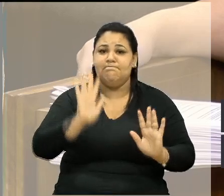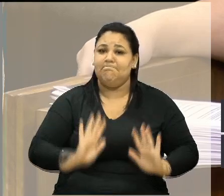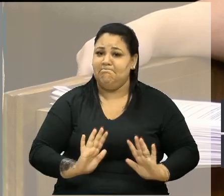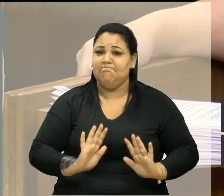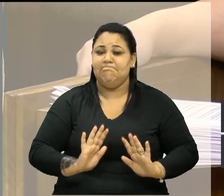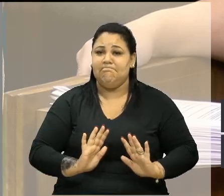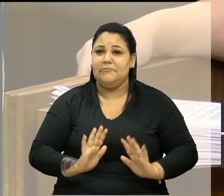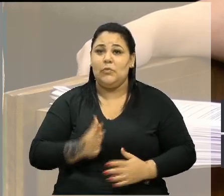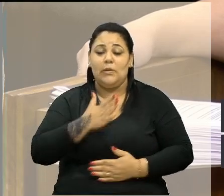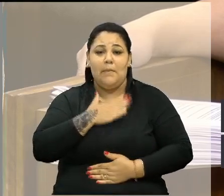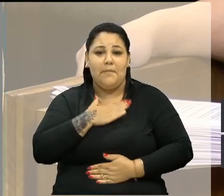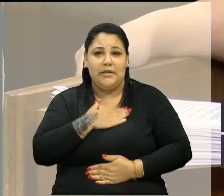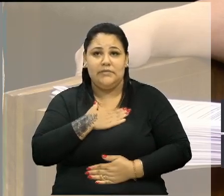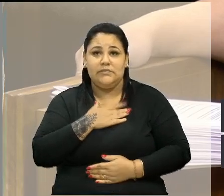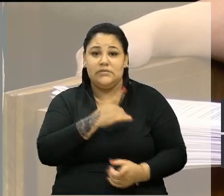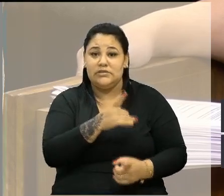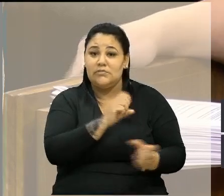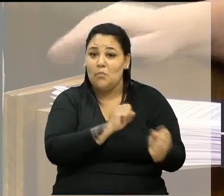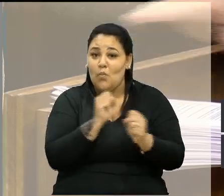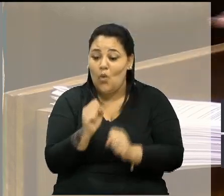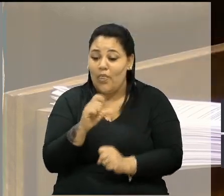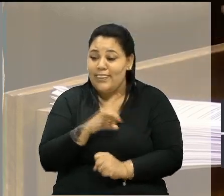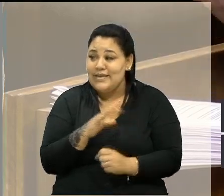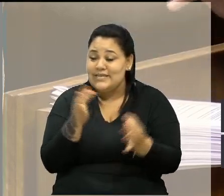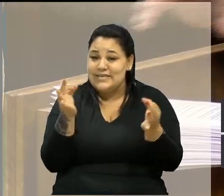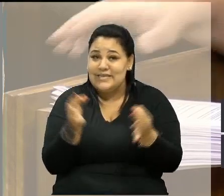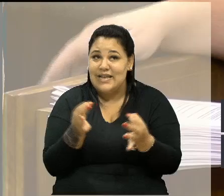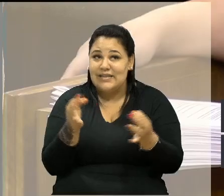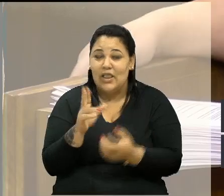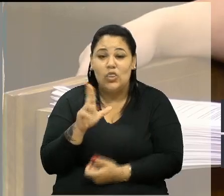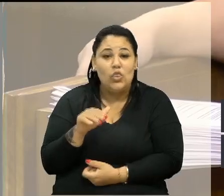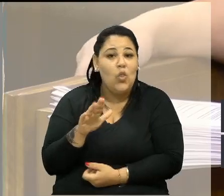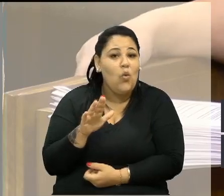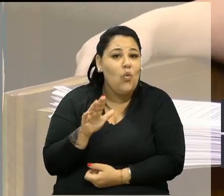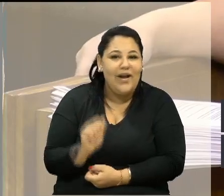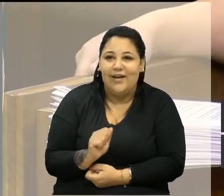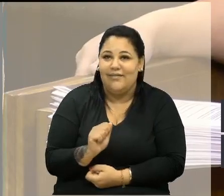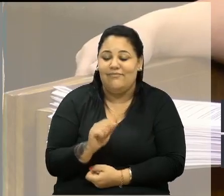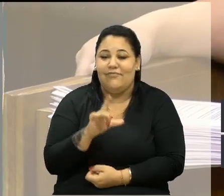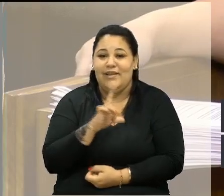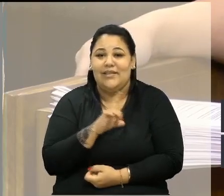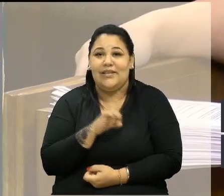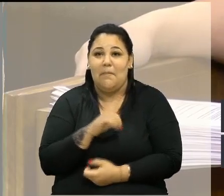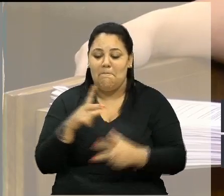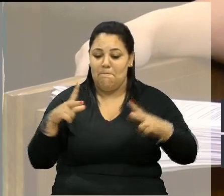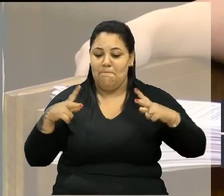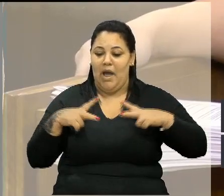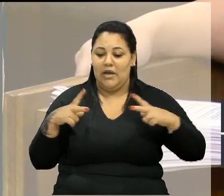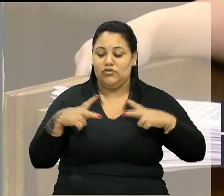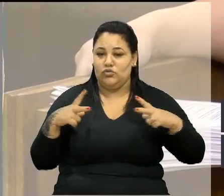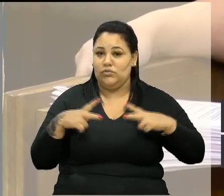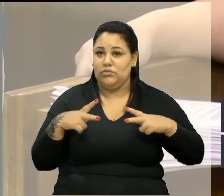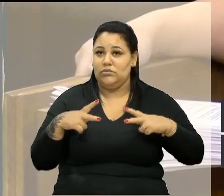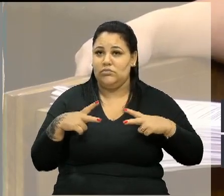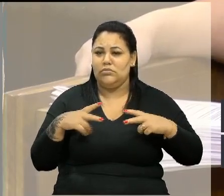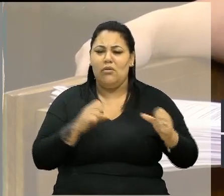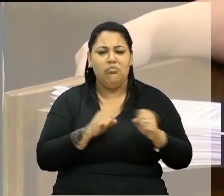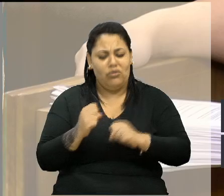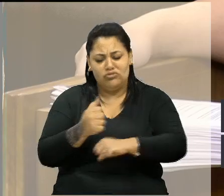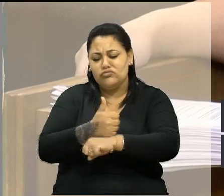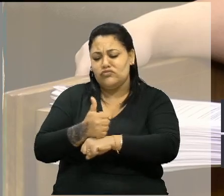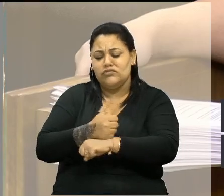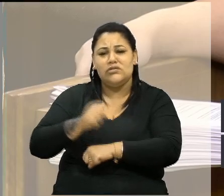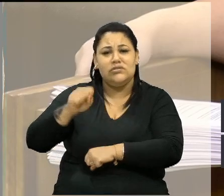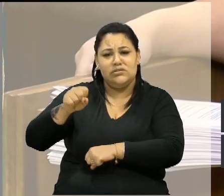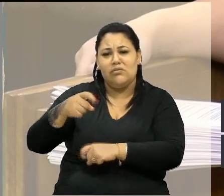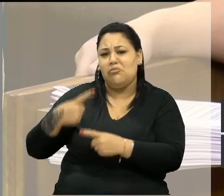Então, da minha parte, vocês podem ter certeza que jamais vai sair alguma coisa pessoal entre nós. Pode ser profissional, sim, porque